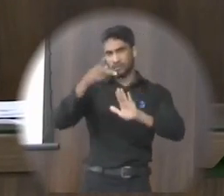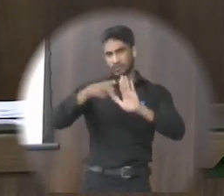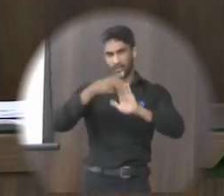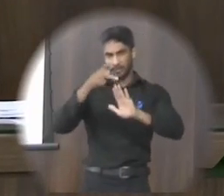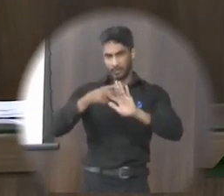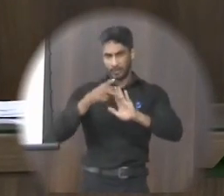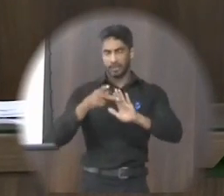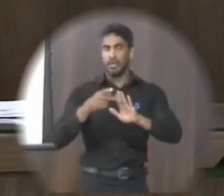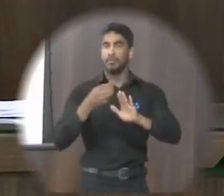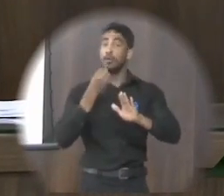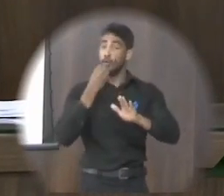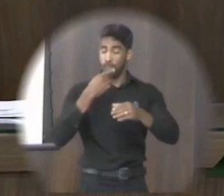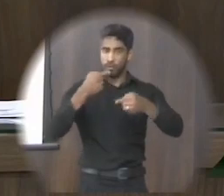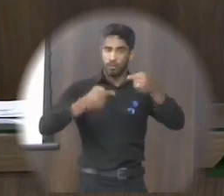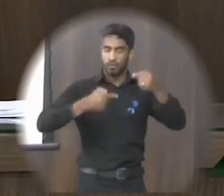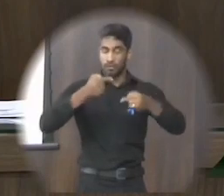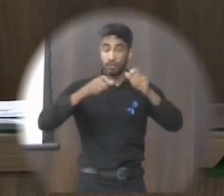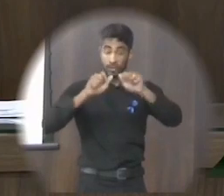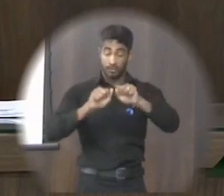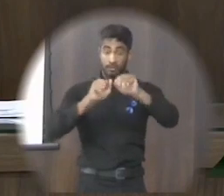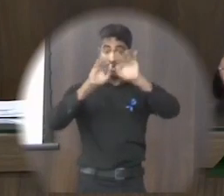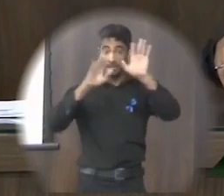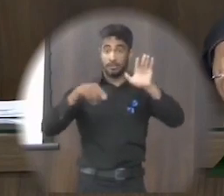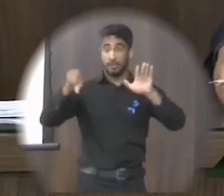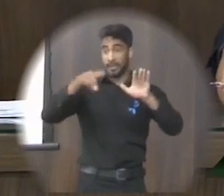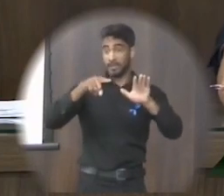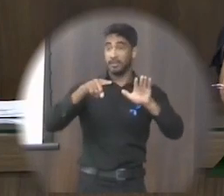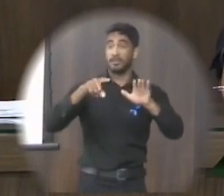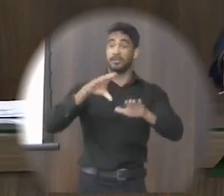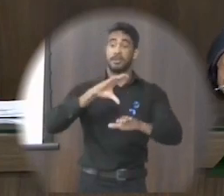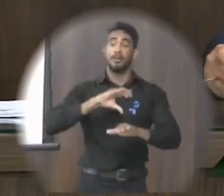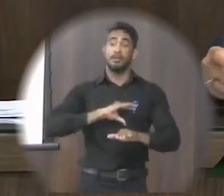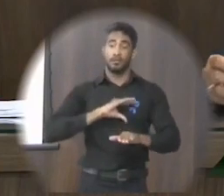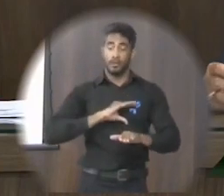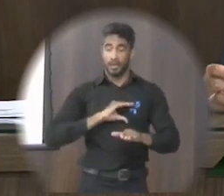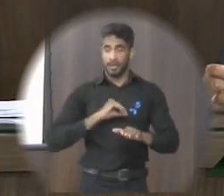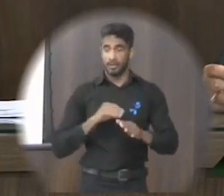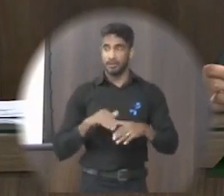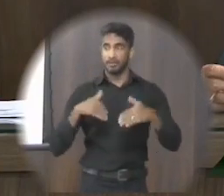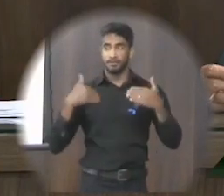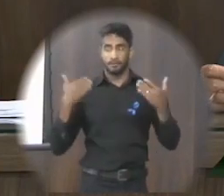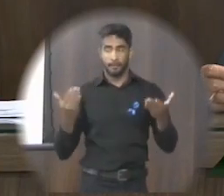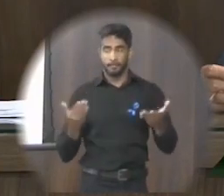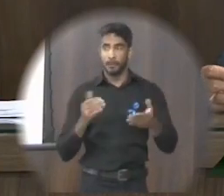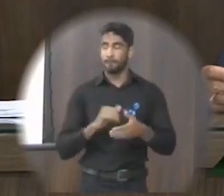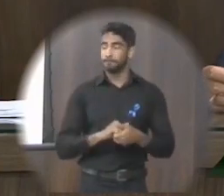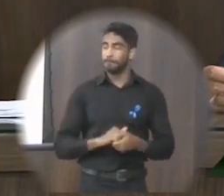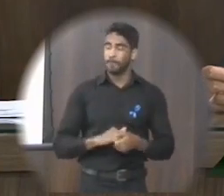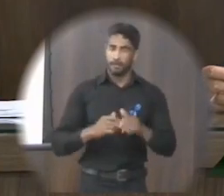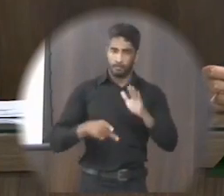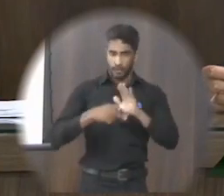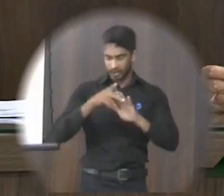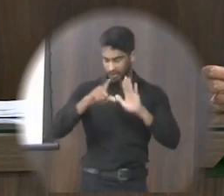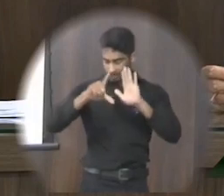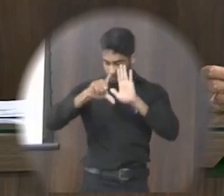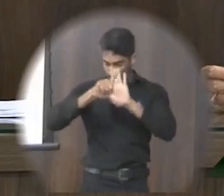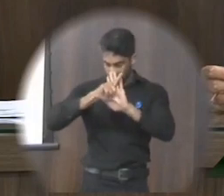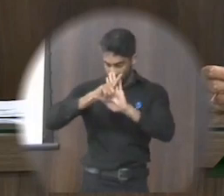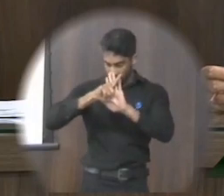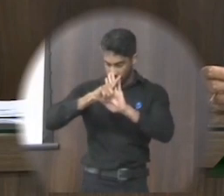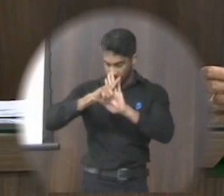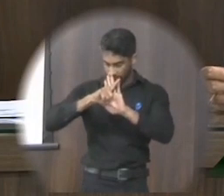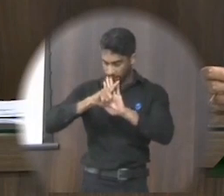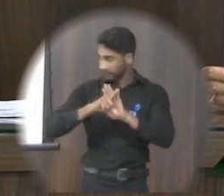e muito bem discutido e muito bem esclarecido pelos colegas. Meu agradecimento. O projeto de lei...